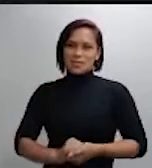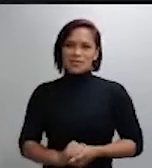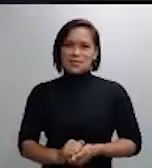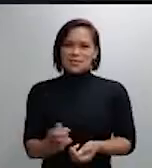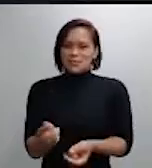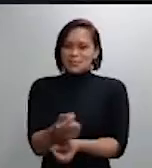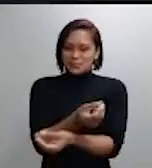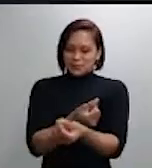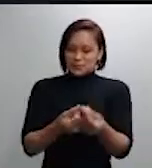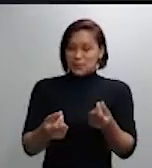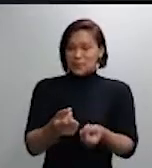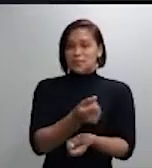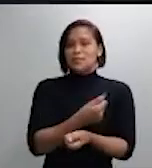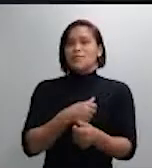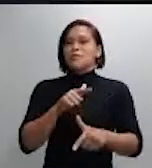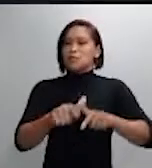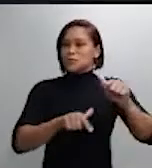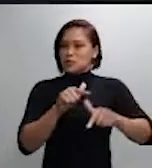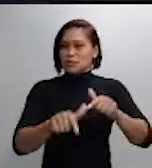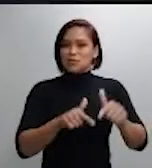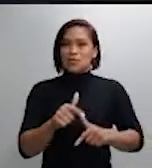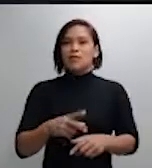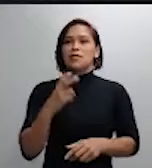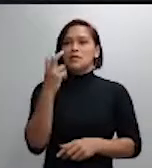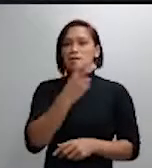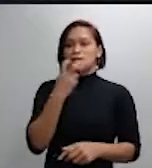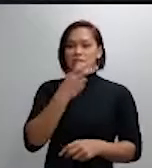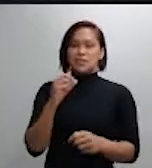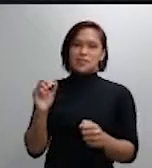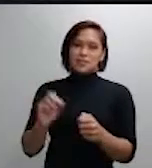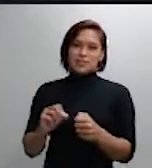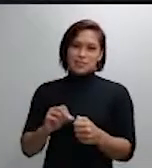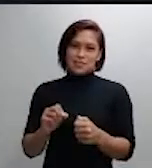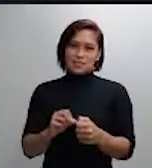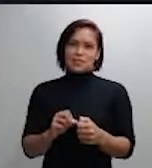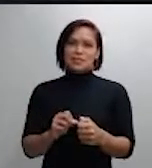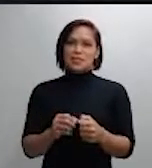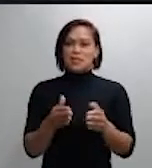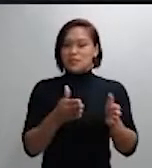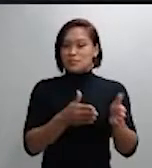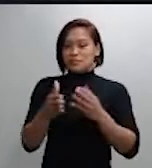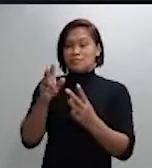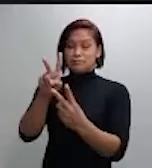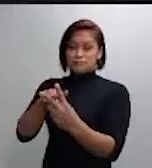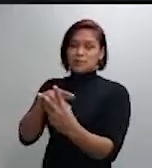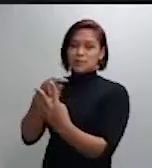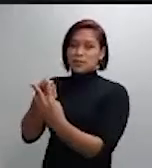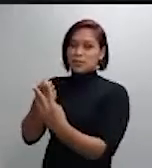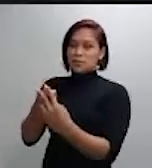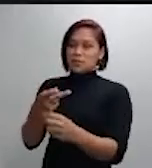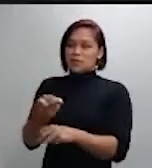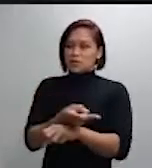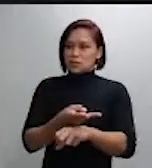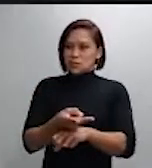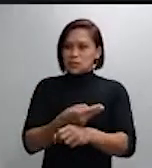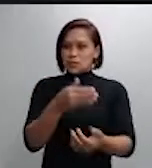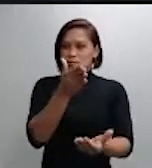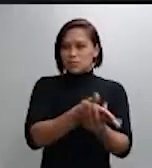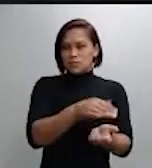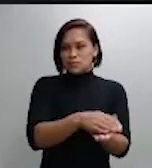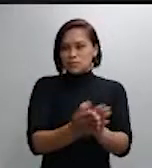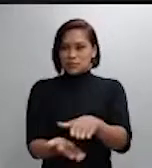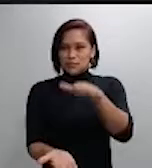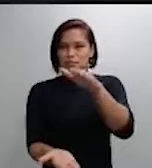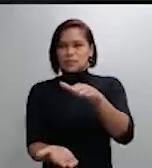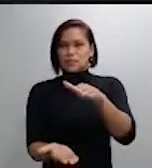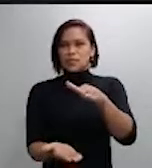advocatícios e a sustentação oral, ora, é feita pela parte com procuração nos autos, por este advogado,